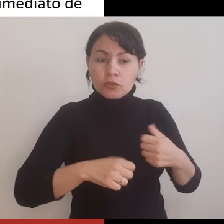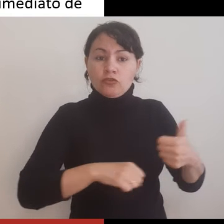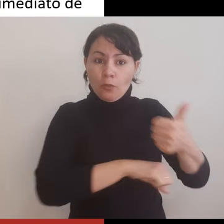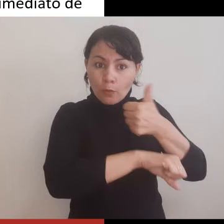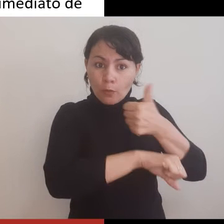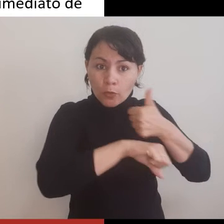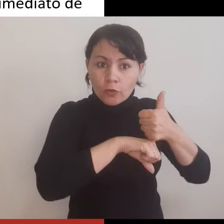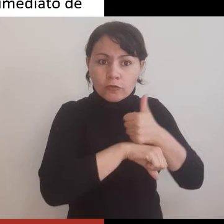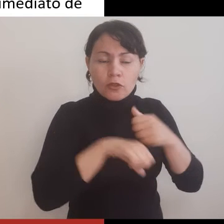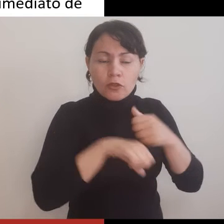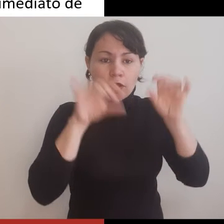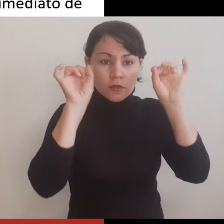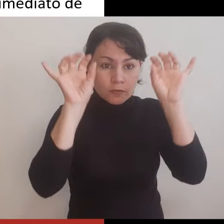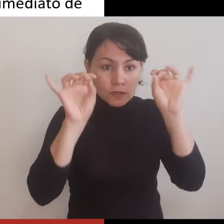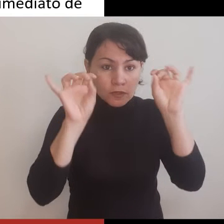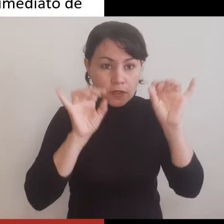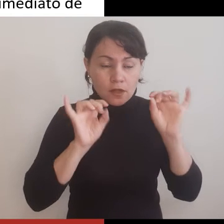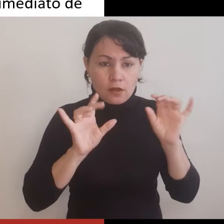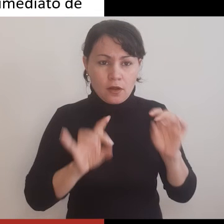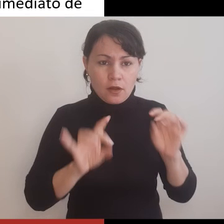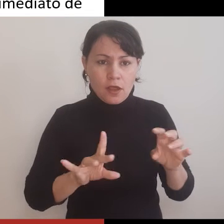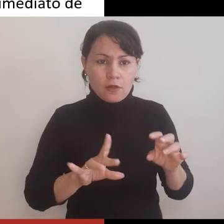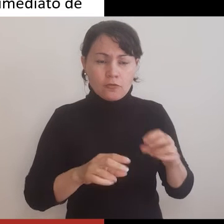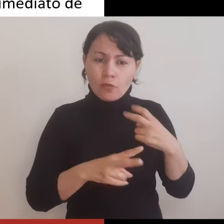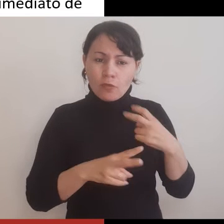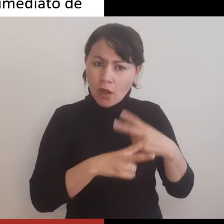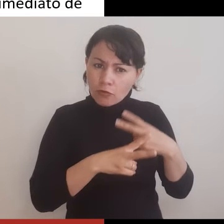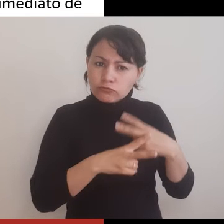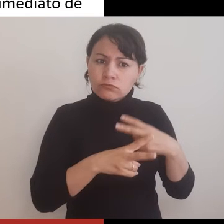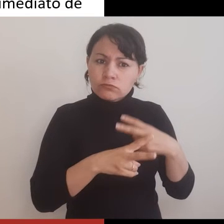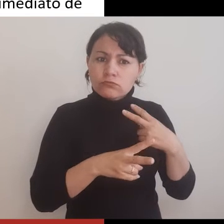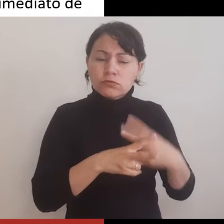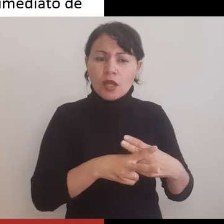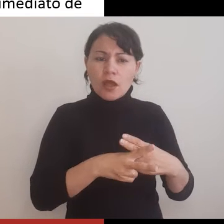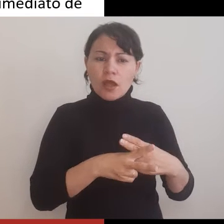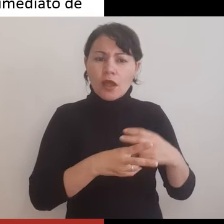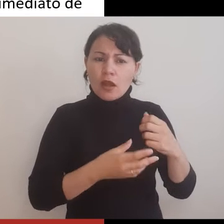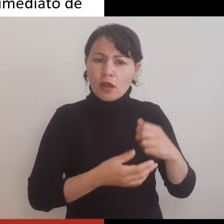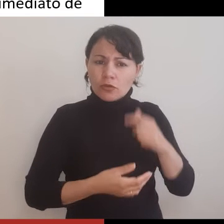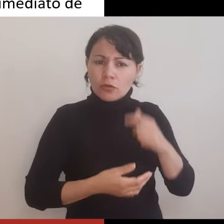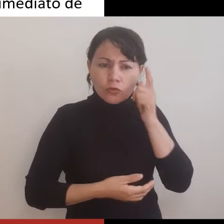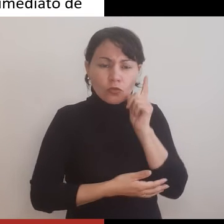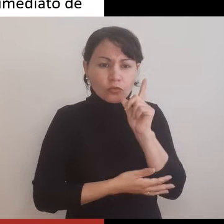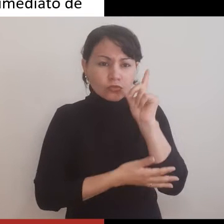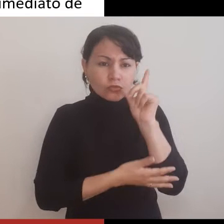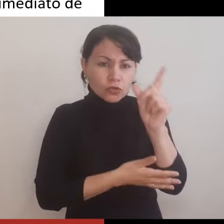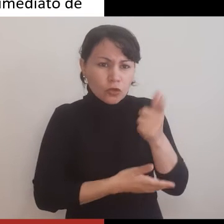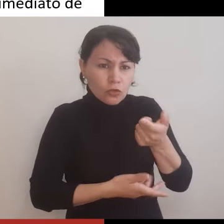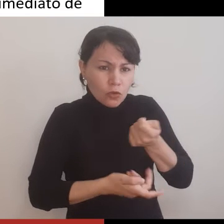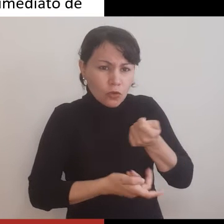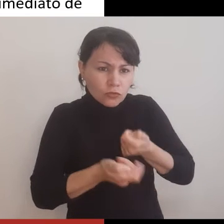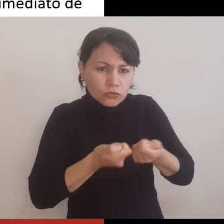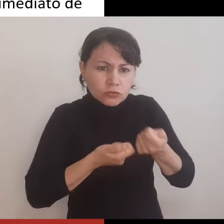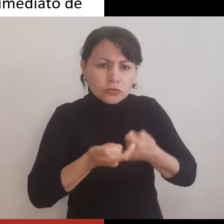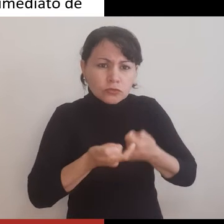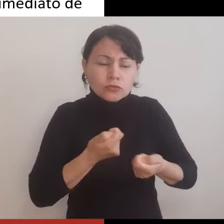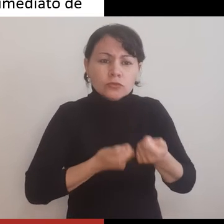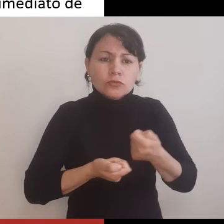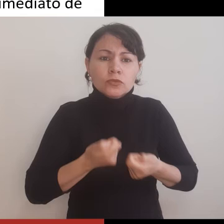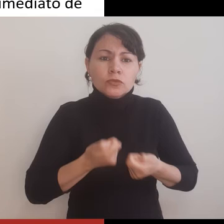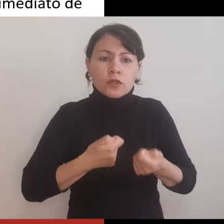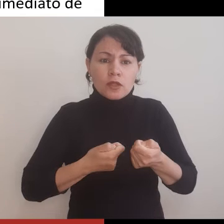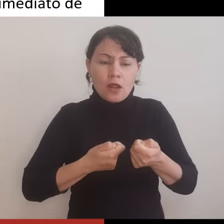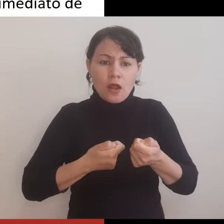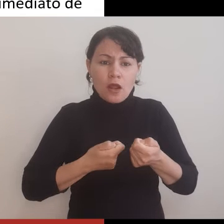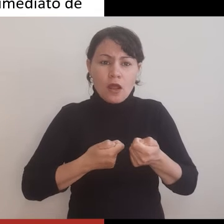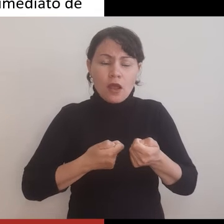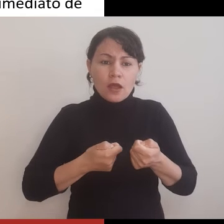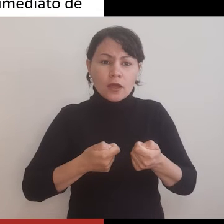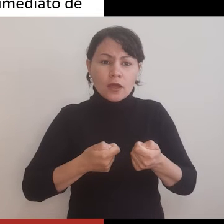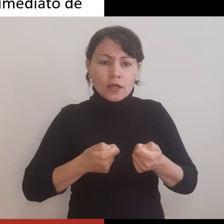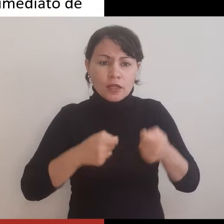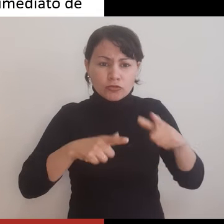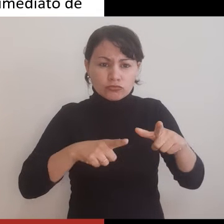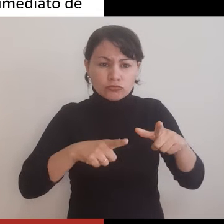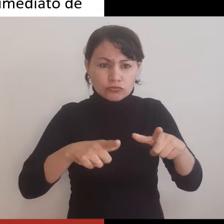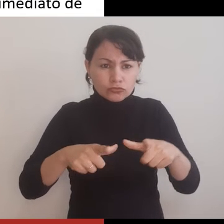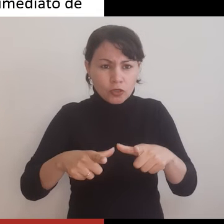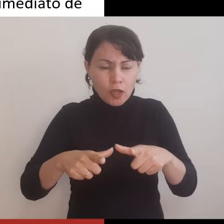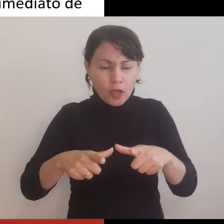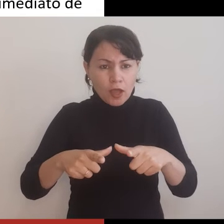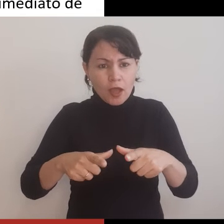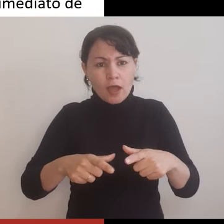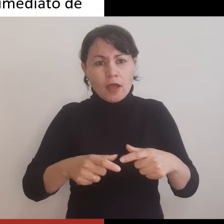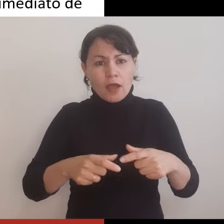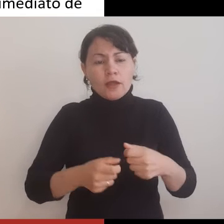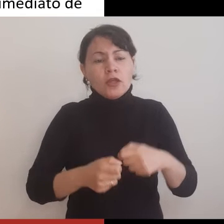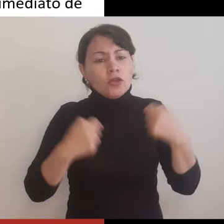profissionais especializados que consigam administrar esse cenário de forma